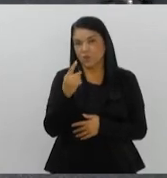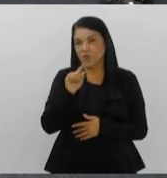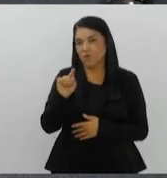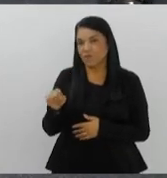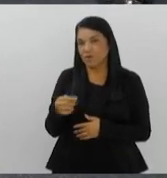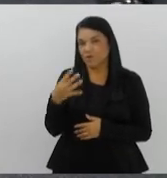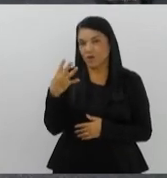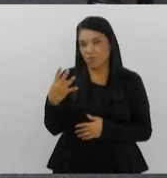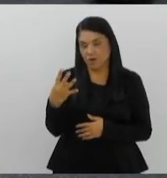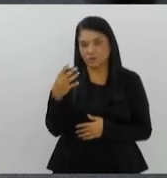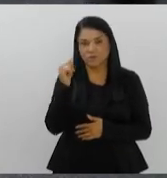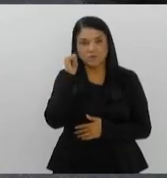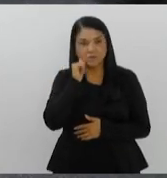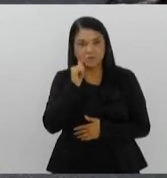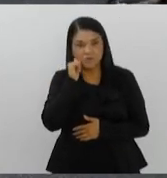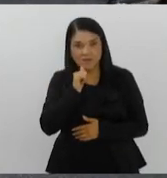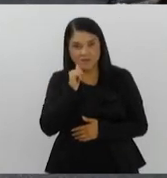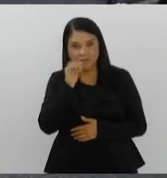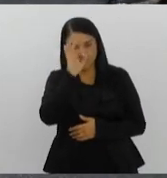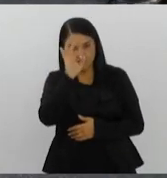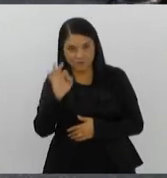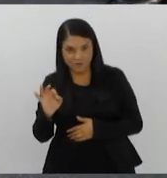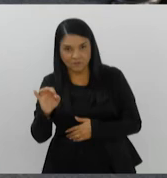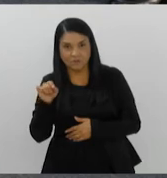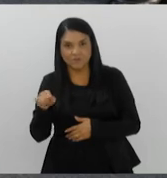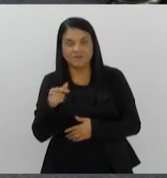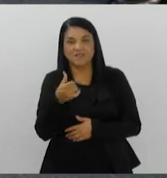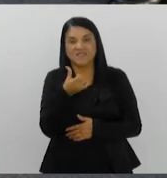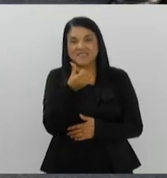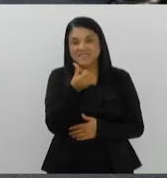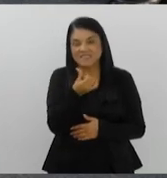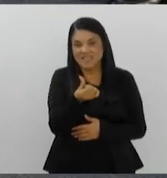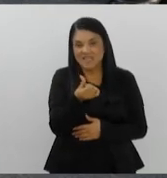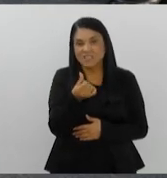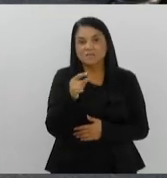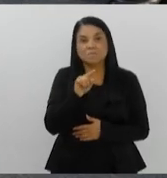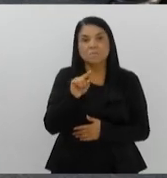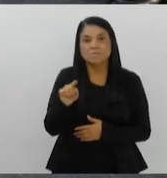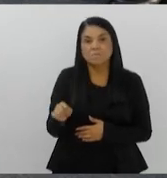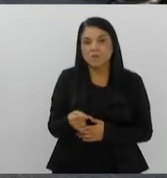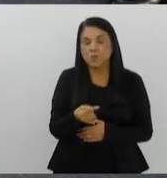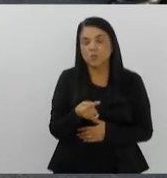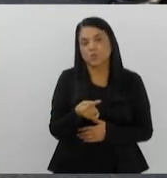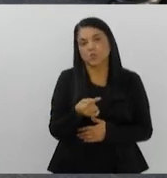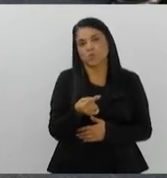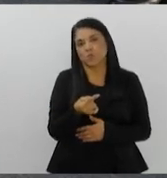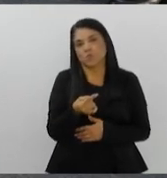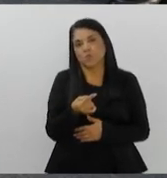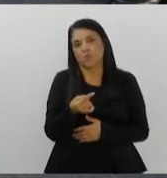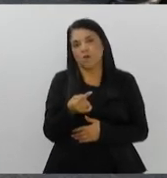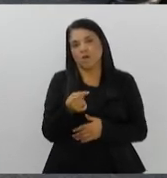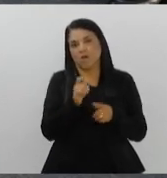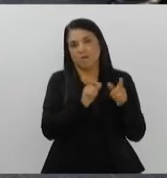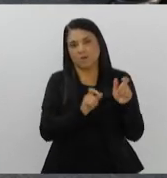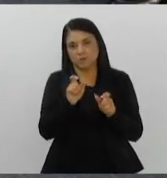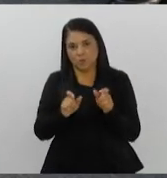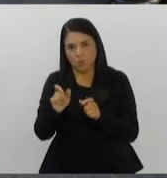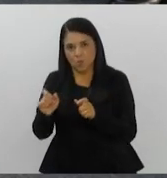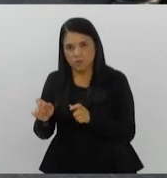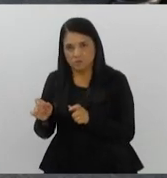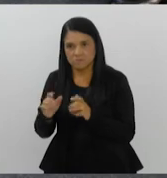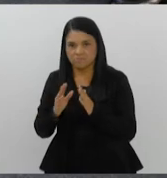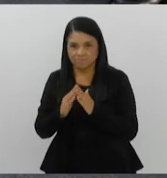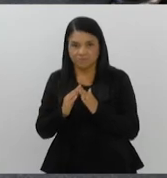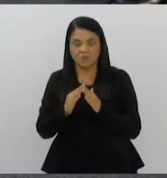1,4 mulheres mortas a cada 100 mil habitantes. Isso é seríssimo, senhora presidente. E o número é maior